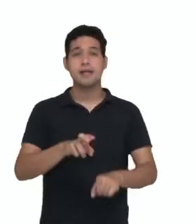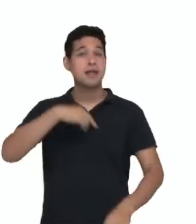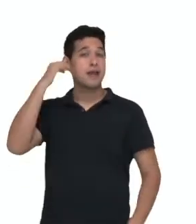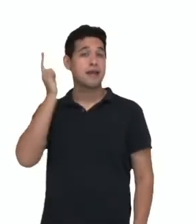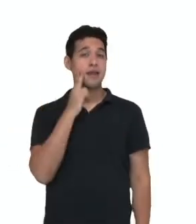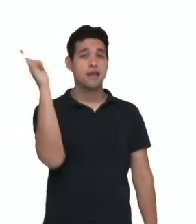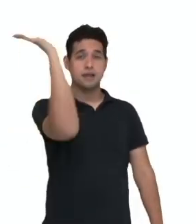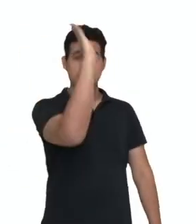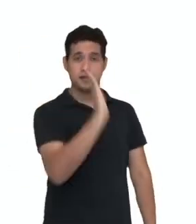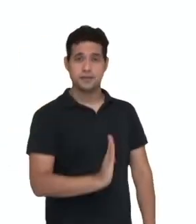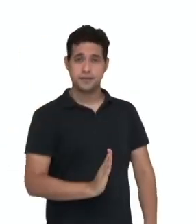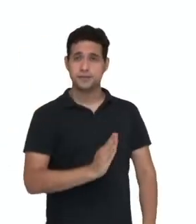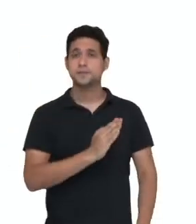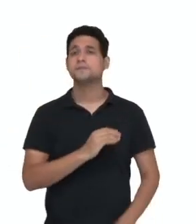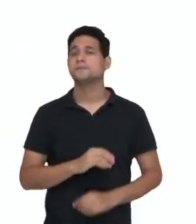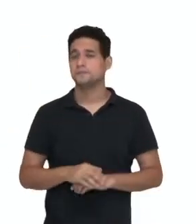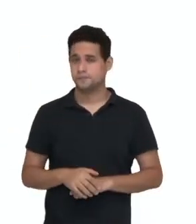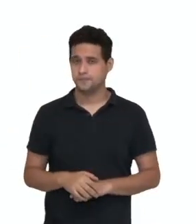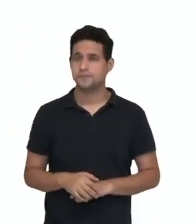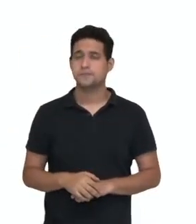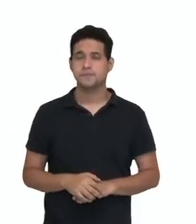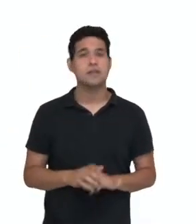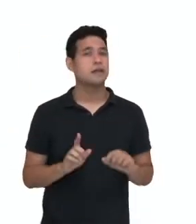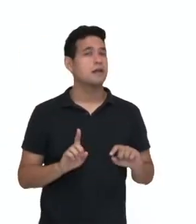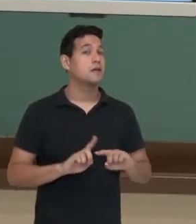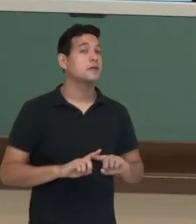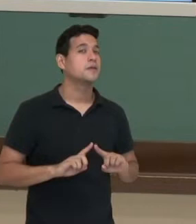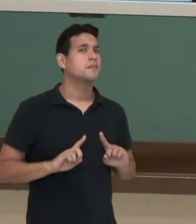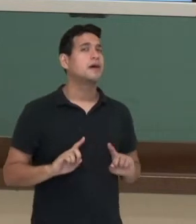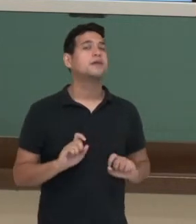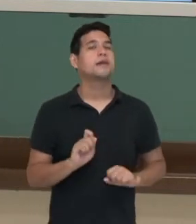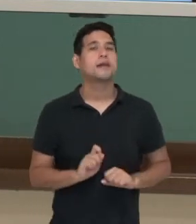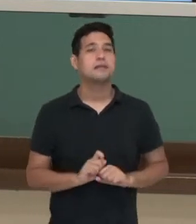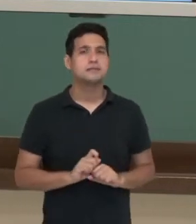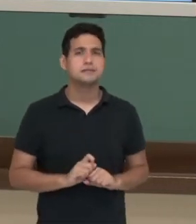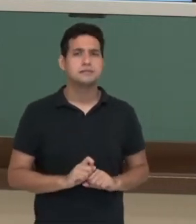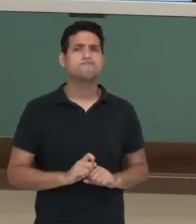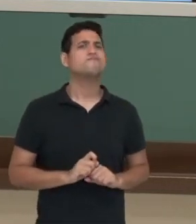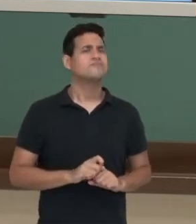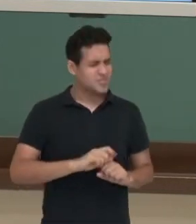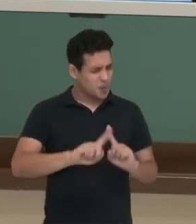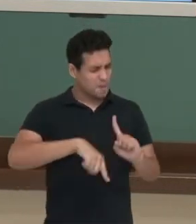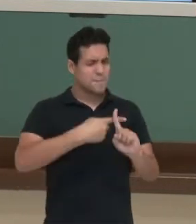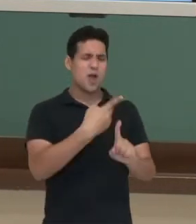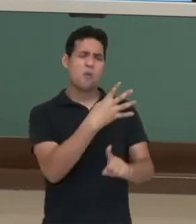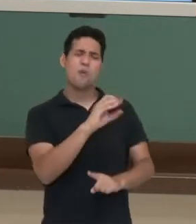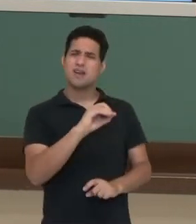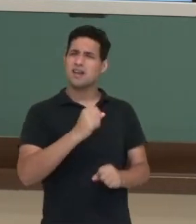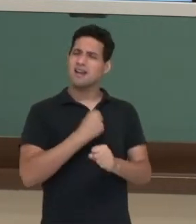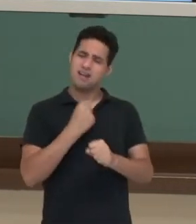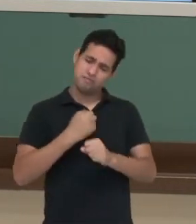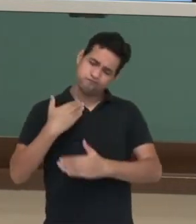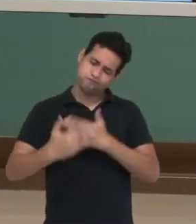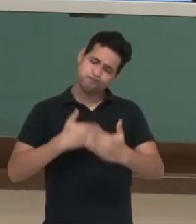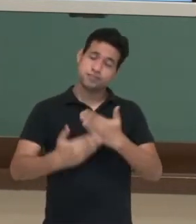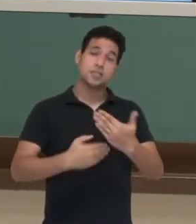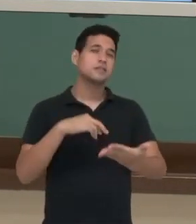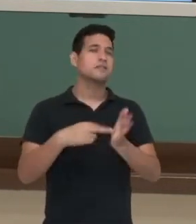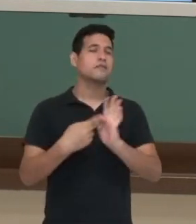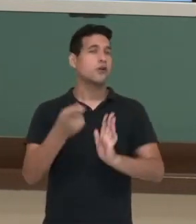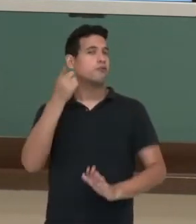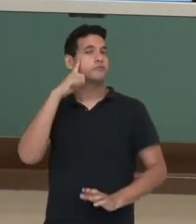negro brasileño. Mais de 40 anos. Então é uma